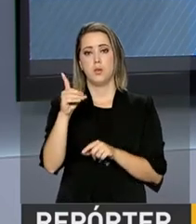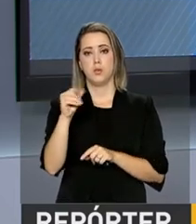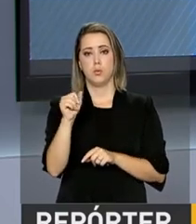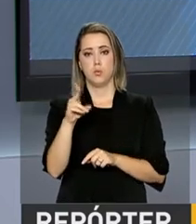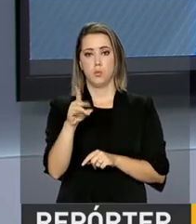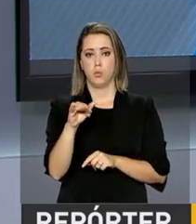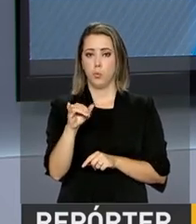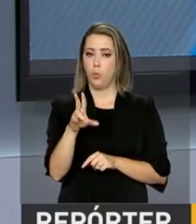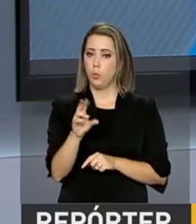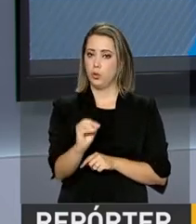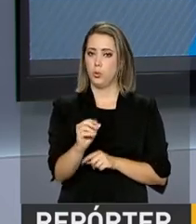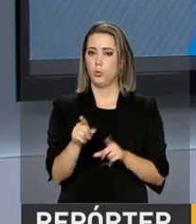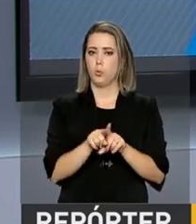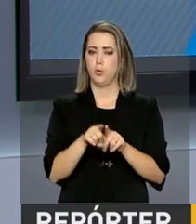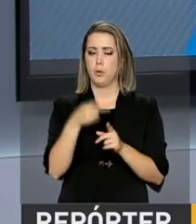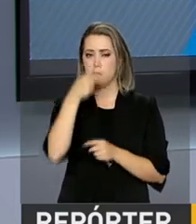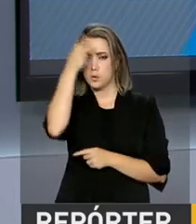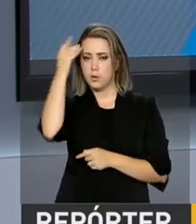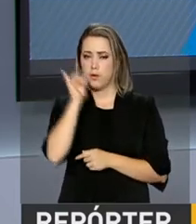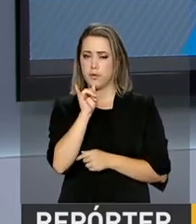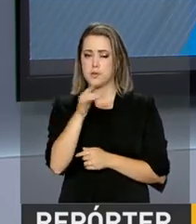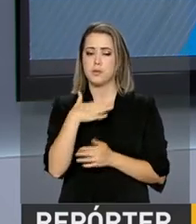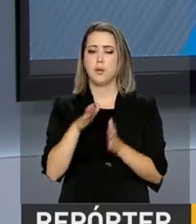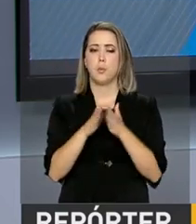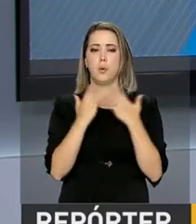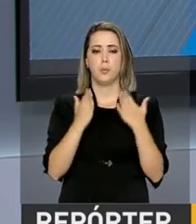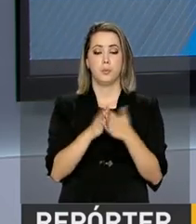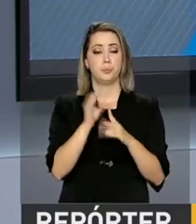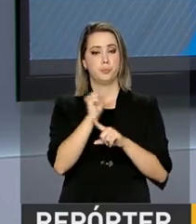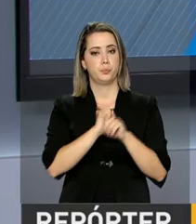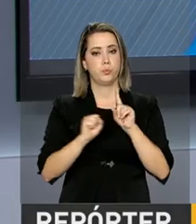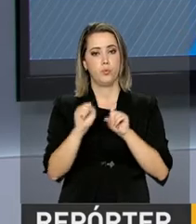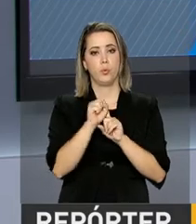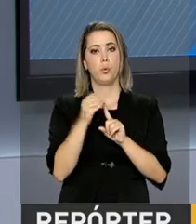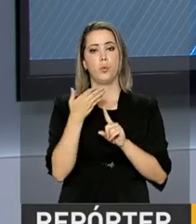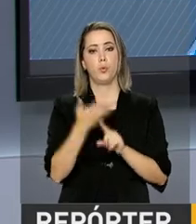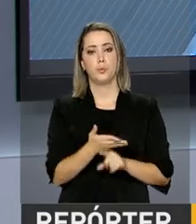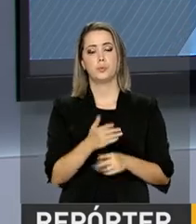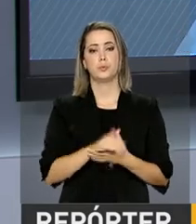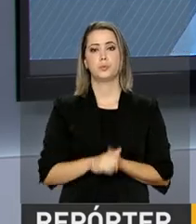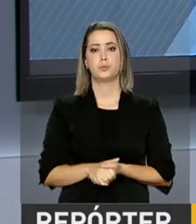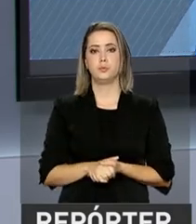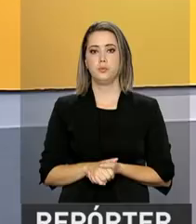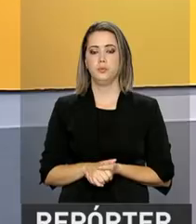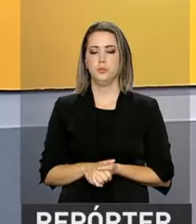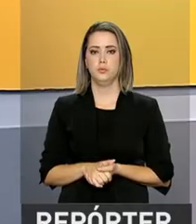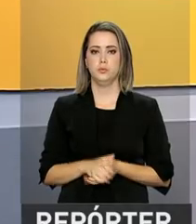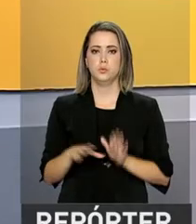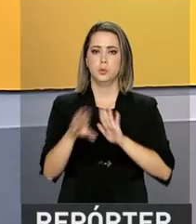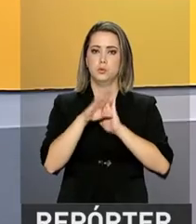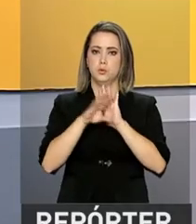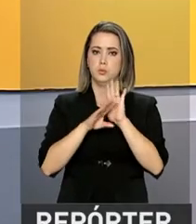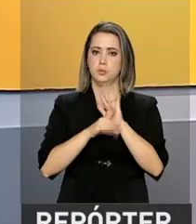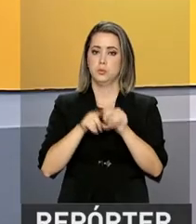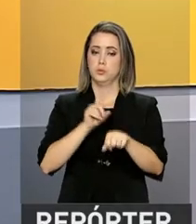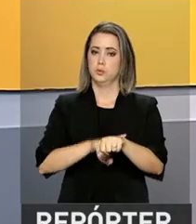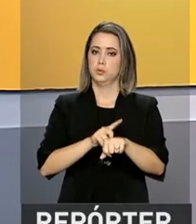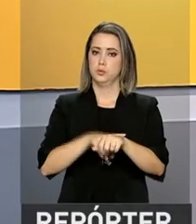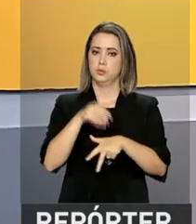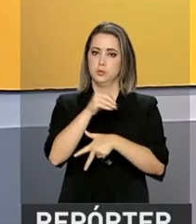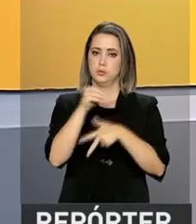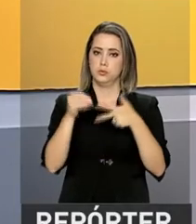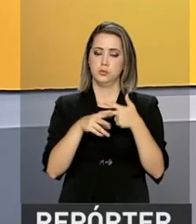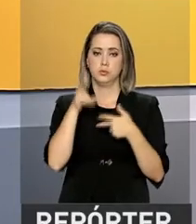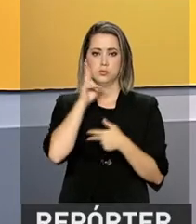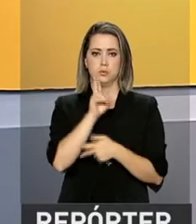no CAD único que se declarem em situação de vulnerabilidade socioeconômica. E o programa A Hora do Enem,